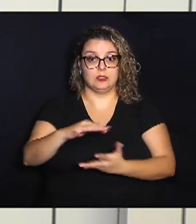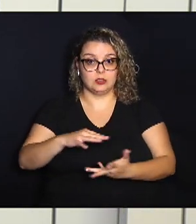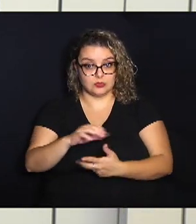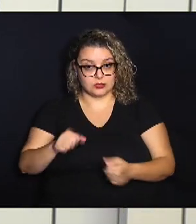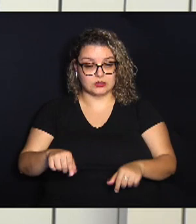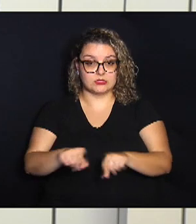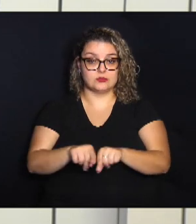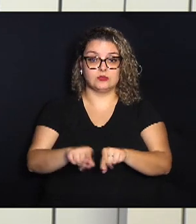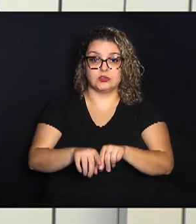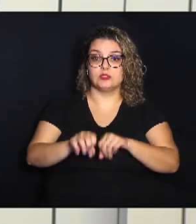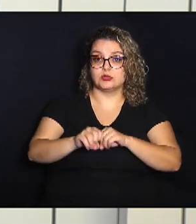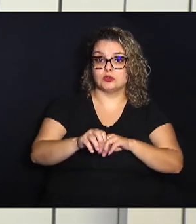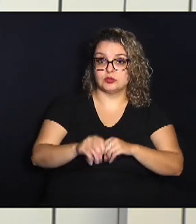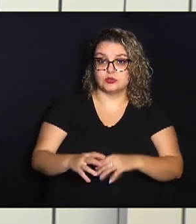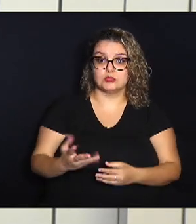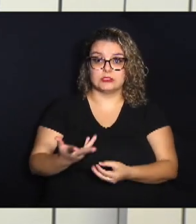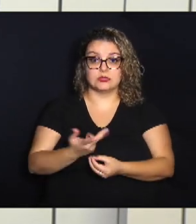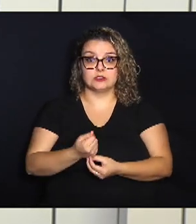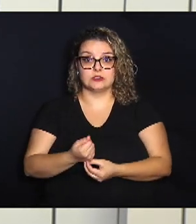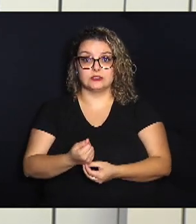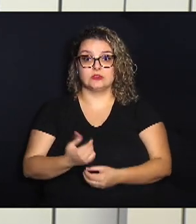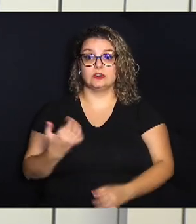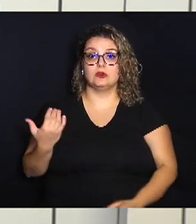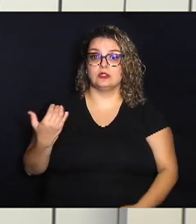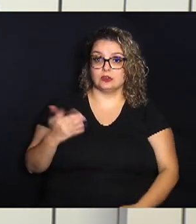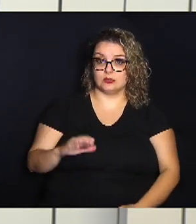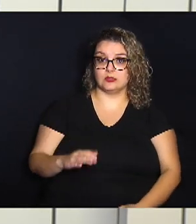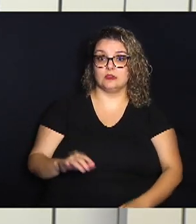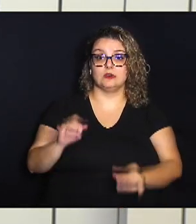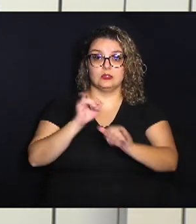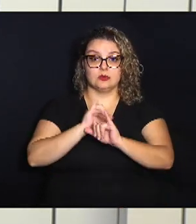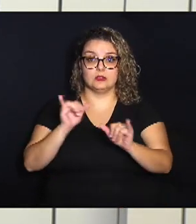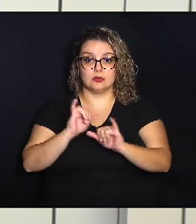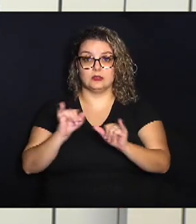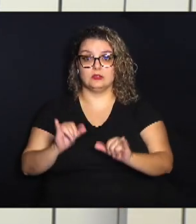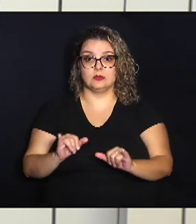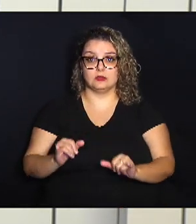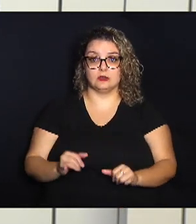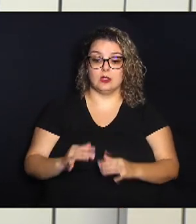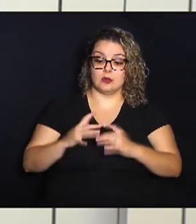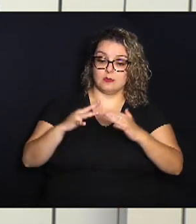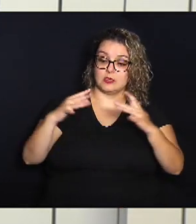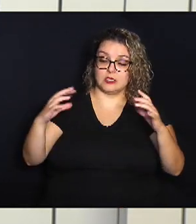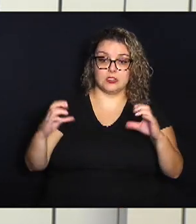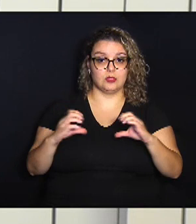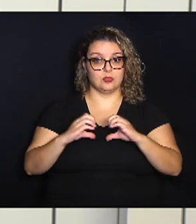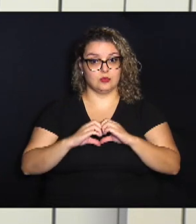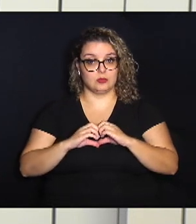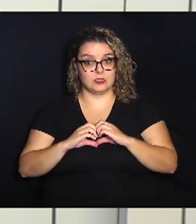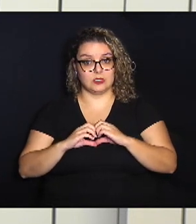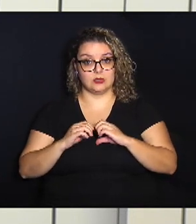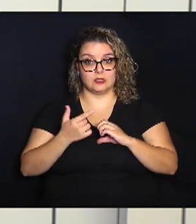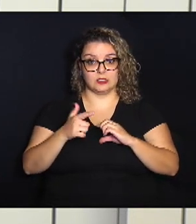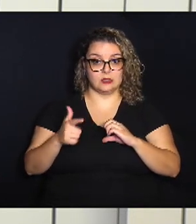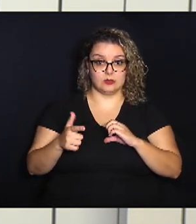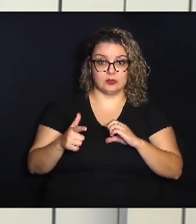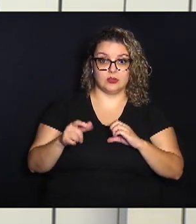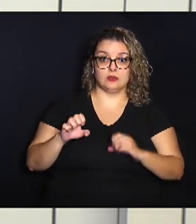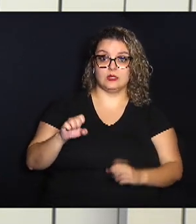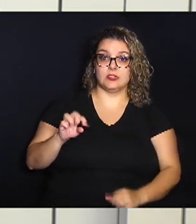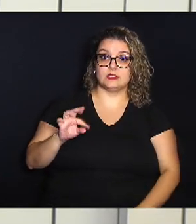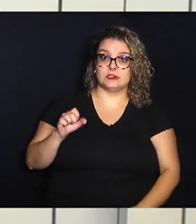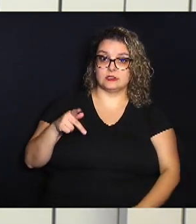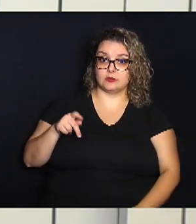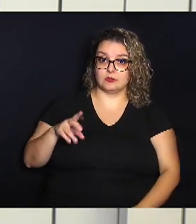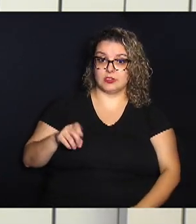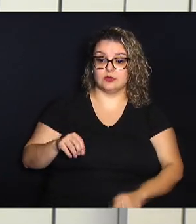através da educação e da arte, foi lançada a campanha Brilhe com Amor, Sem Estampido, aqui no plenarinho da